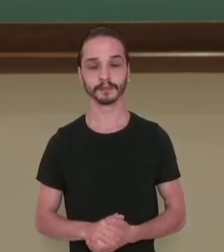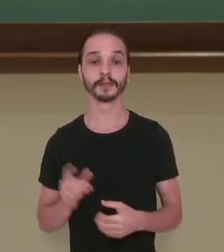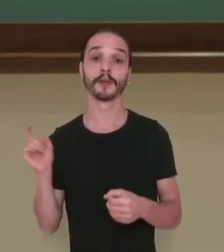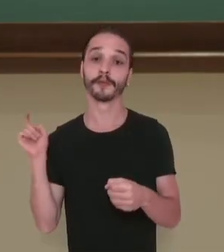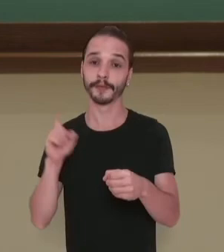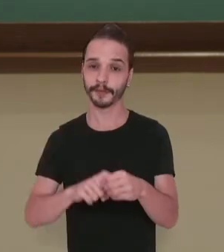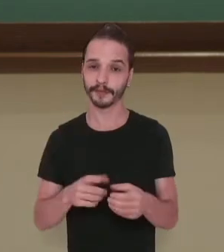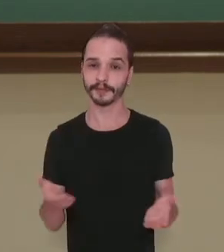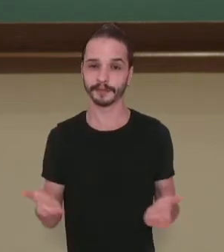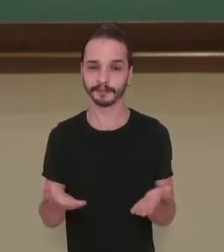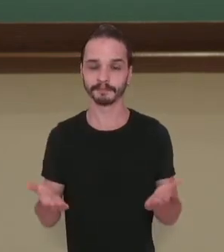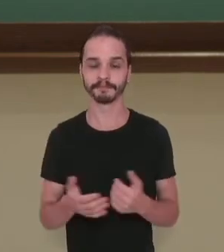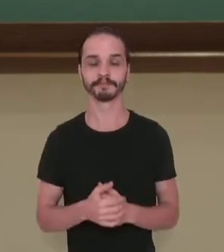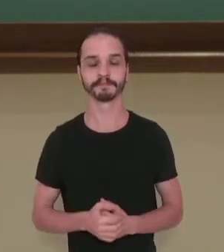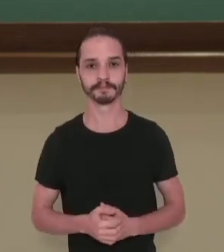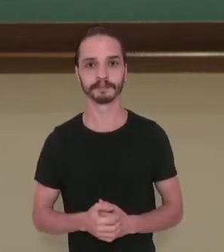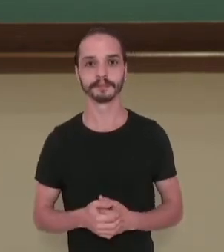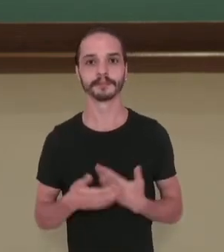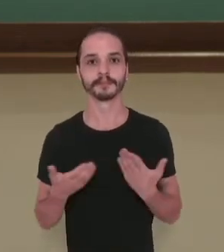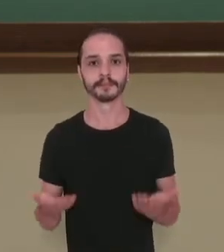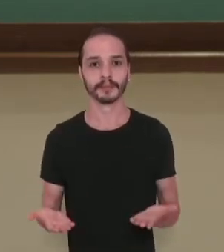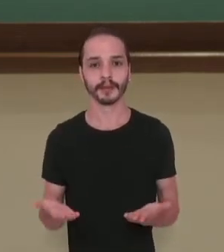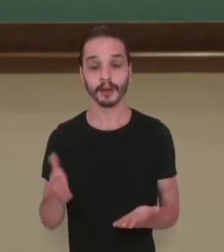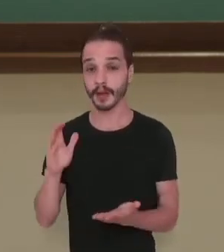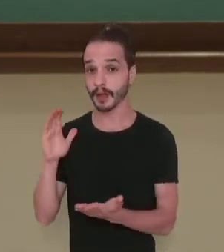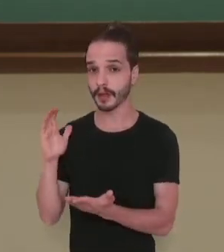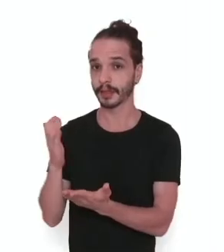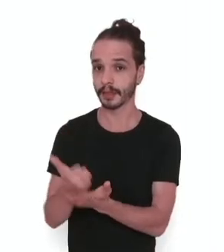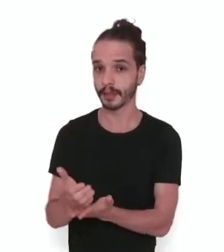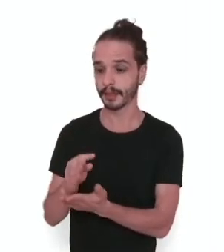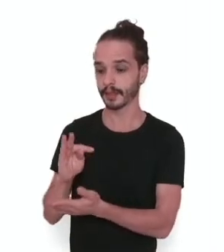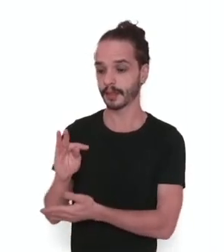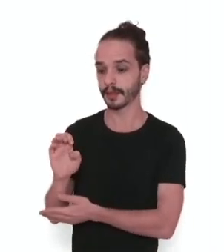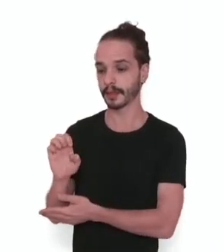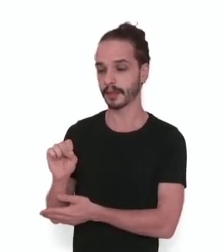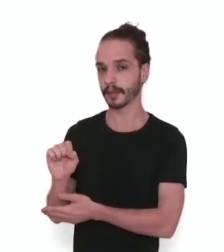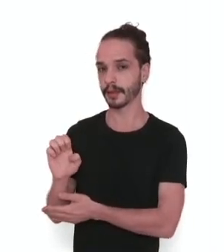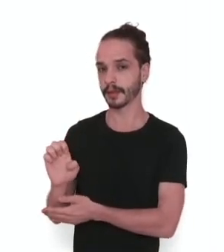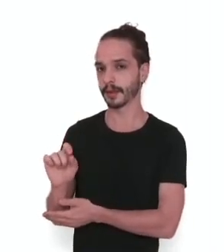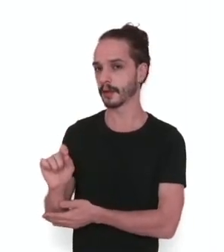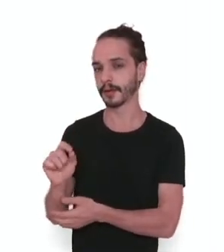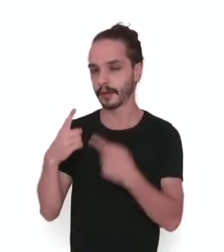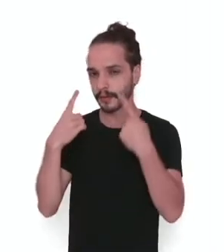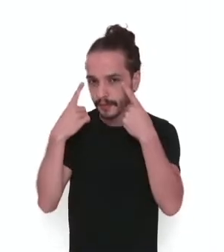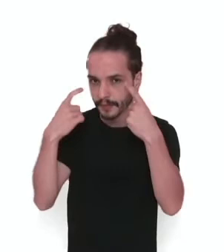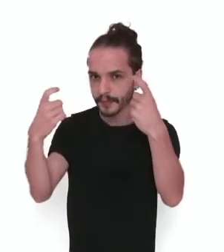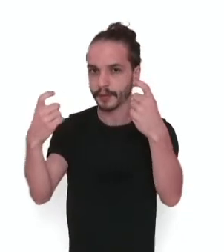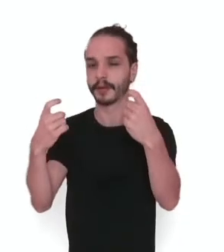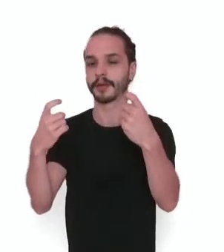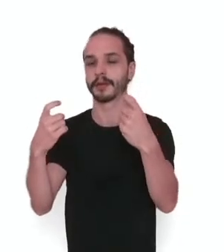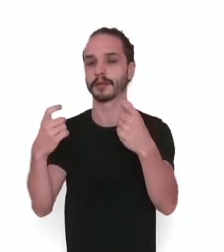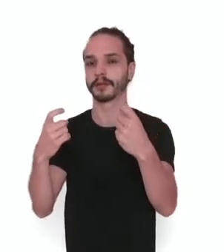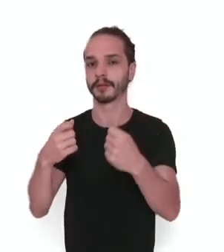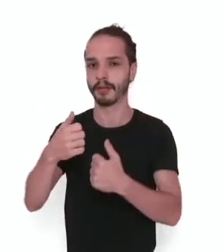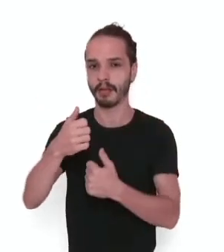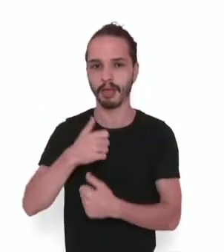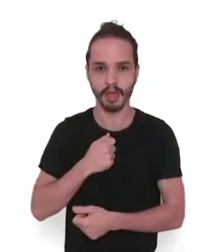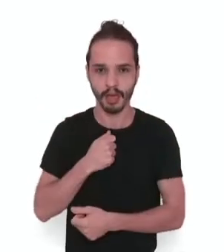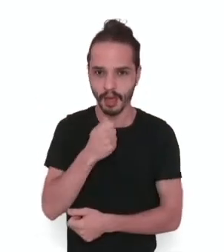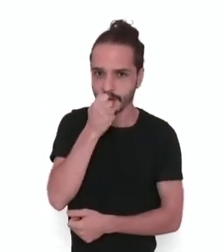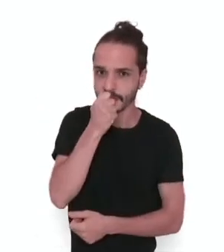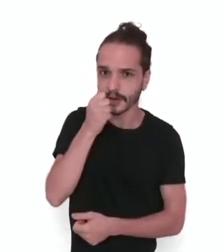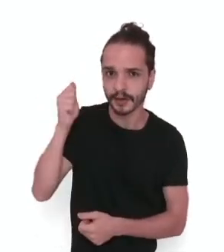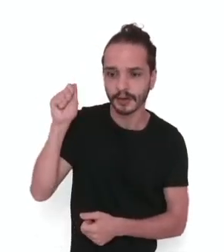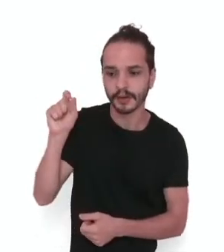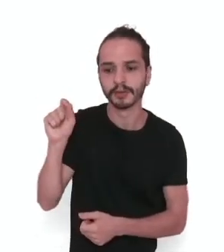Retomando então, pessoal, então vejam, a tese é a de que a violência de torcedores tem esvaziado os estádios